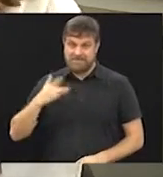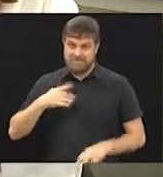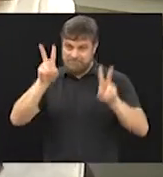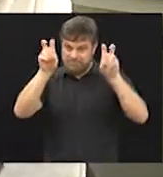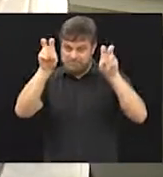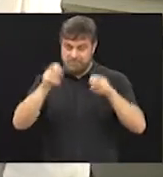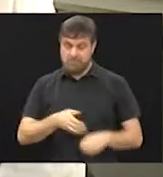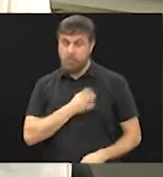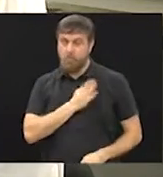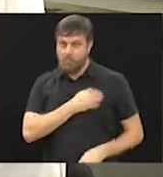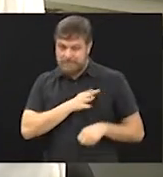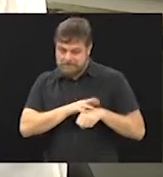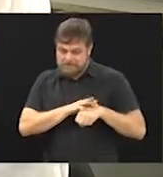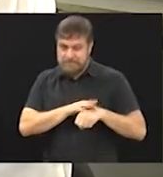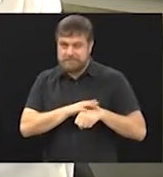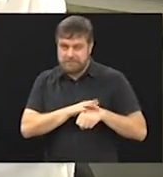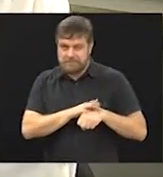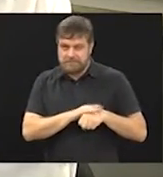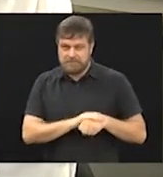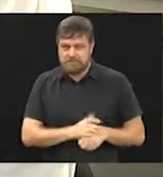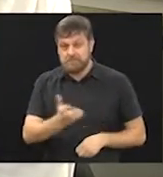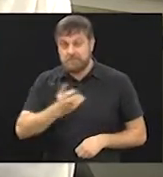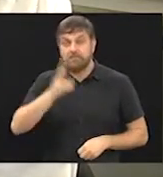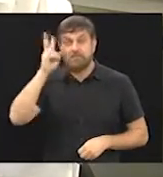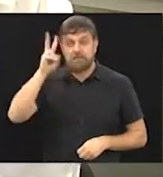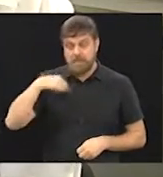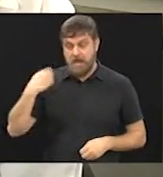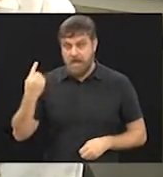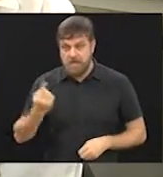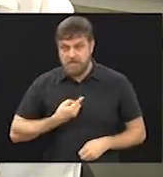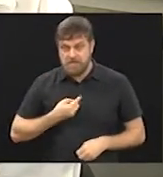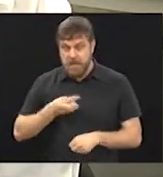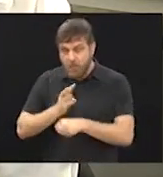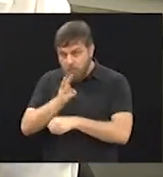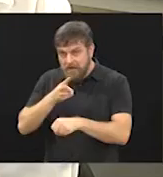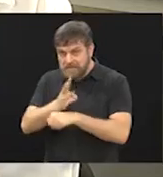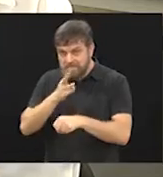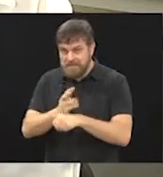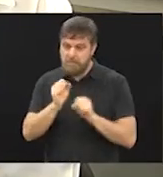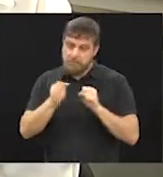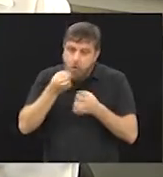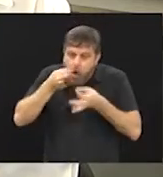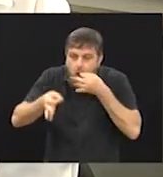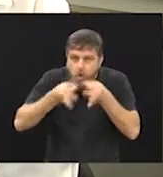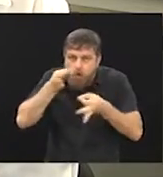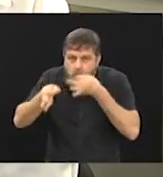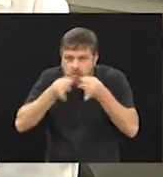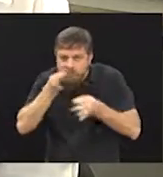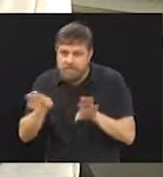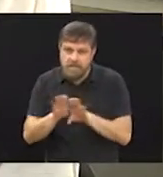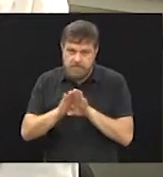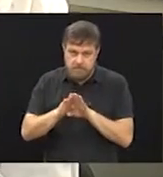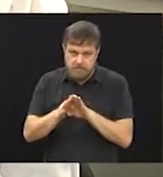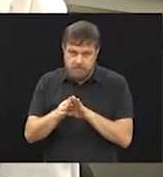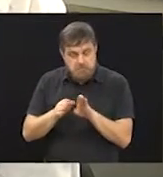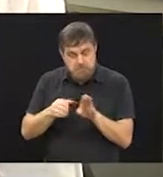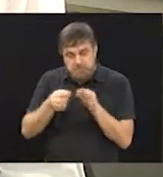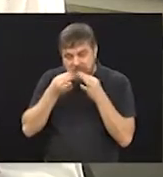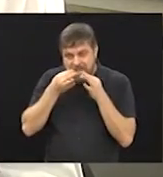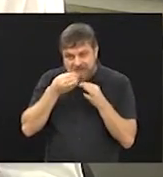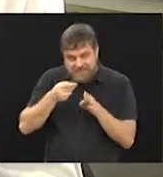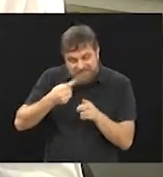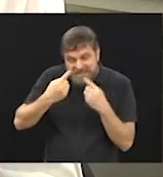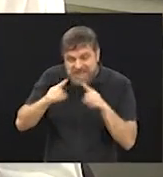falamos sobre doenças cardiovasculares. Queremos lembrar que nós temos um WhatsApp que você pode enviar sugestões, críticas,